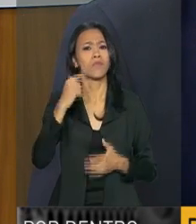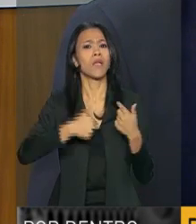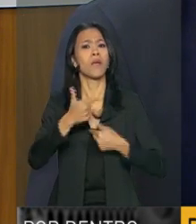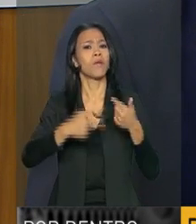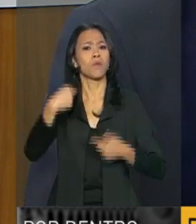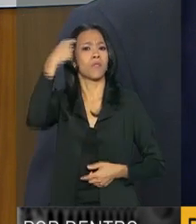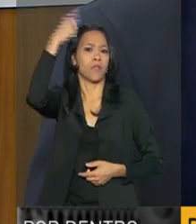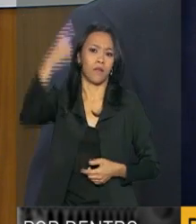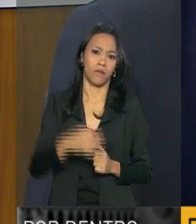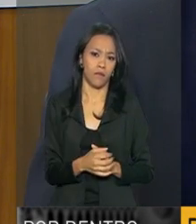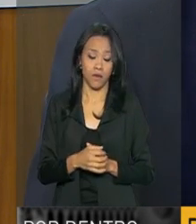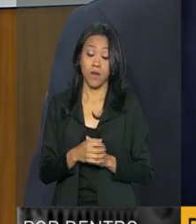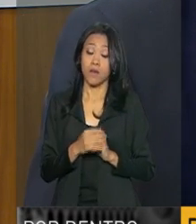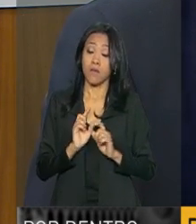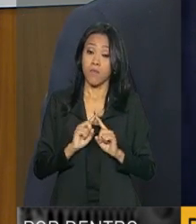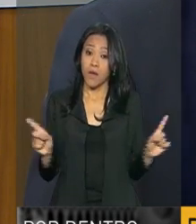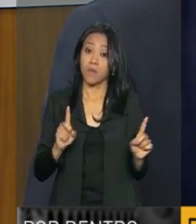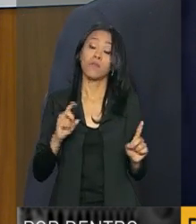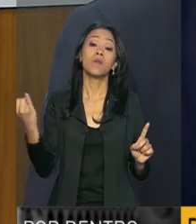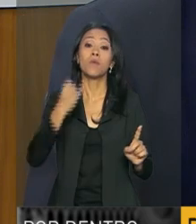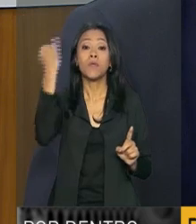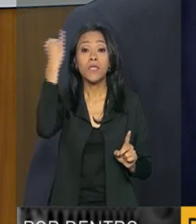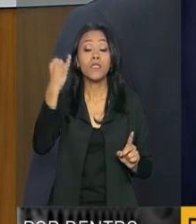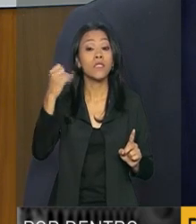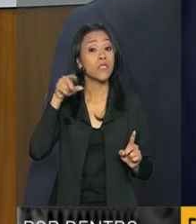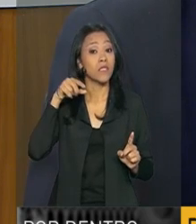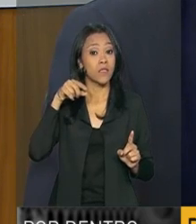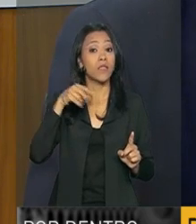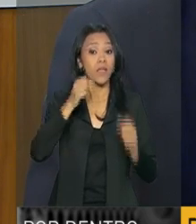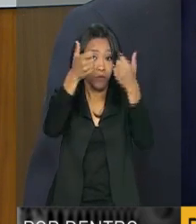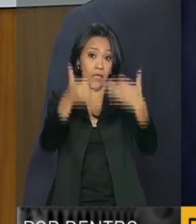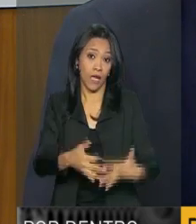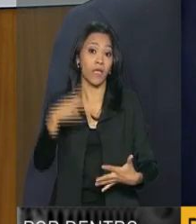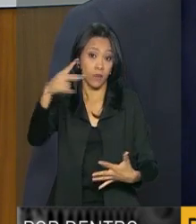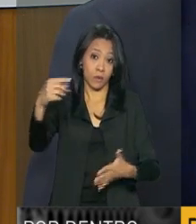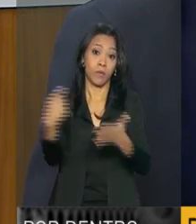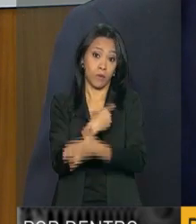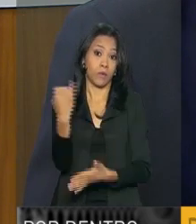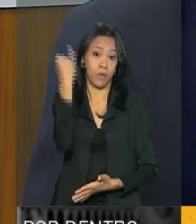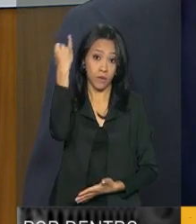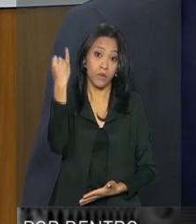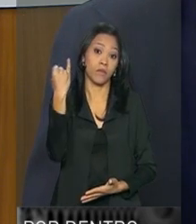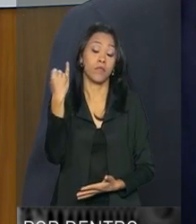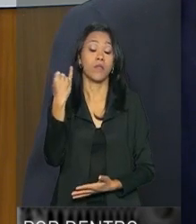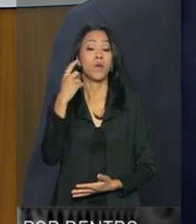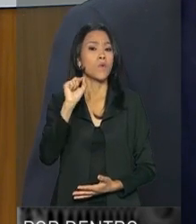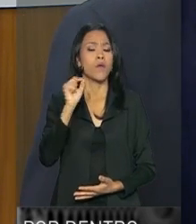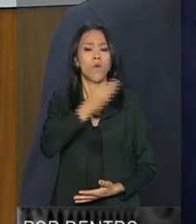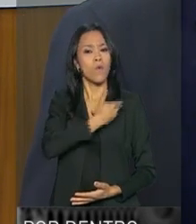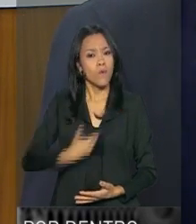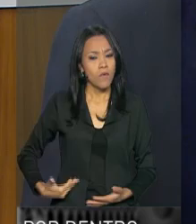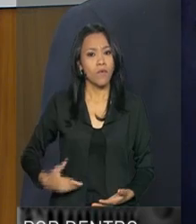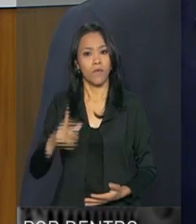importante é é colocar e essa sua pergunta é muito útil para isso é o seguinte o governo tem uma quantidade